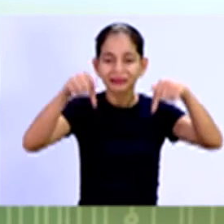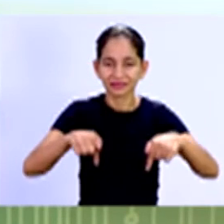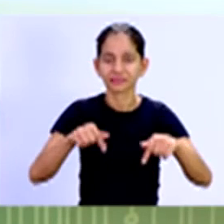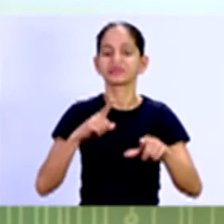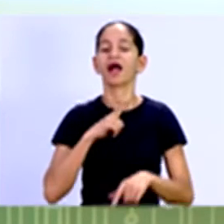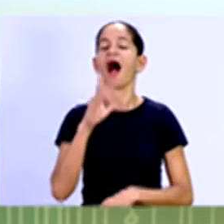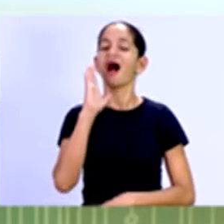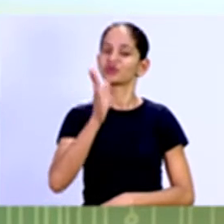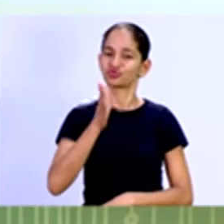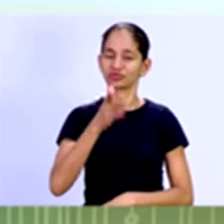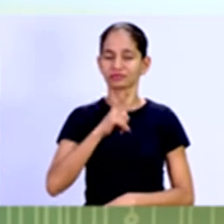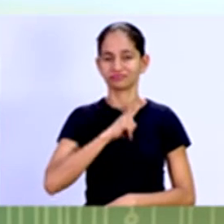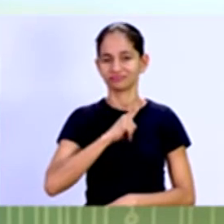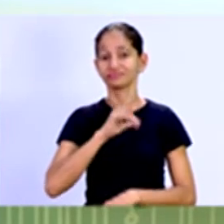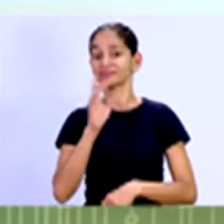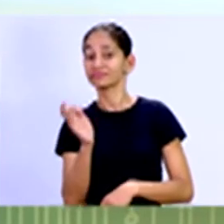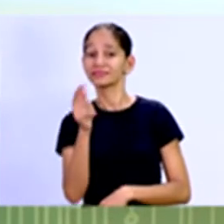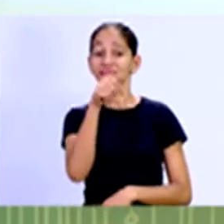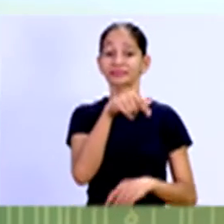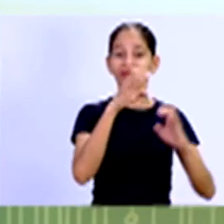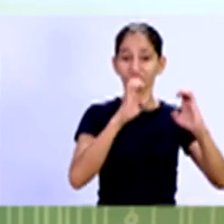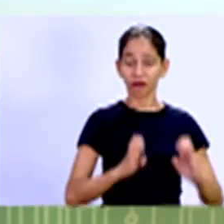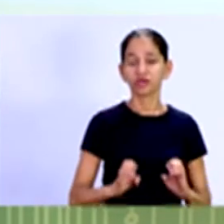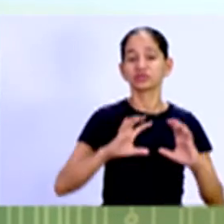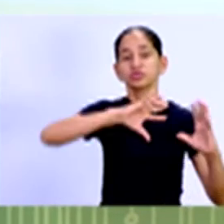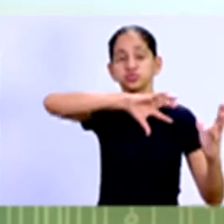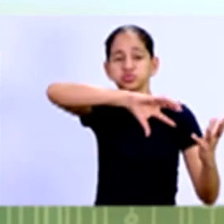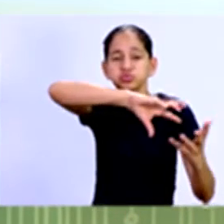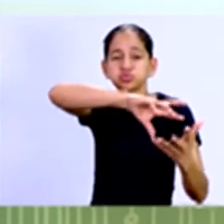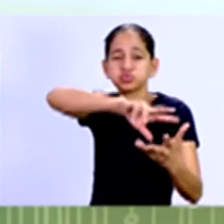a reflexão dos princípios que vão